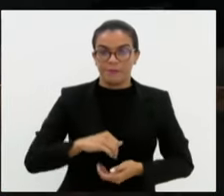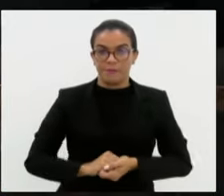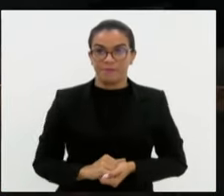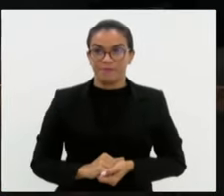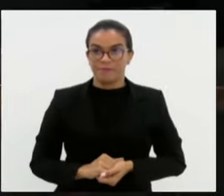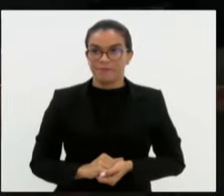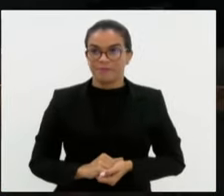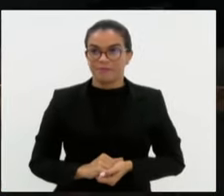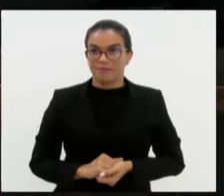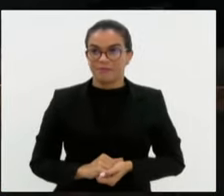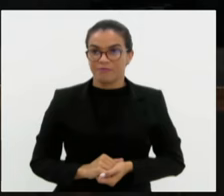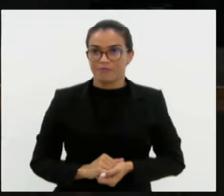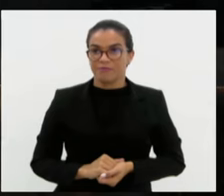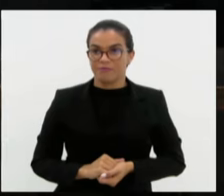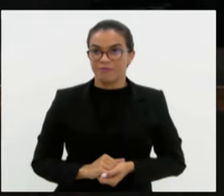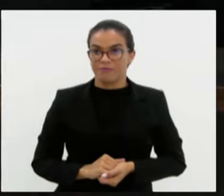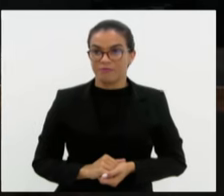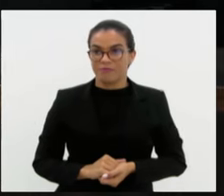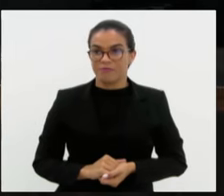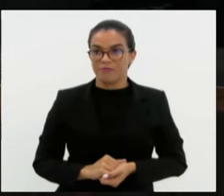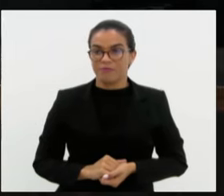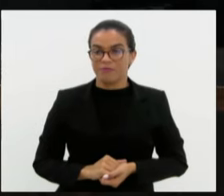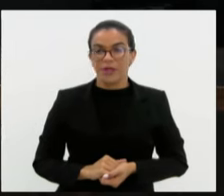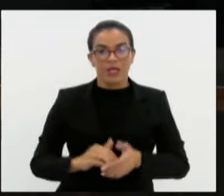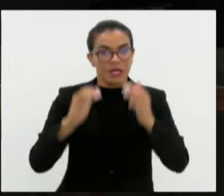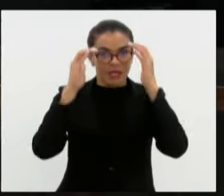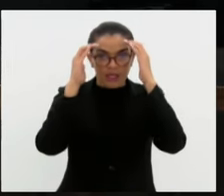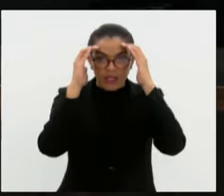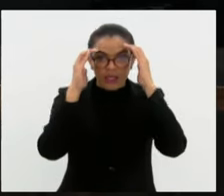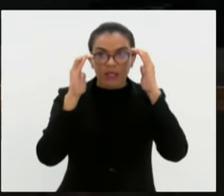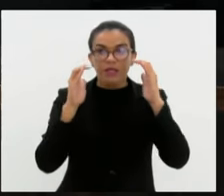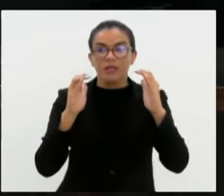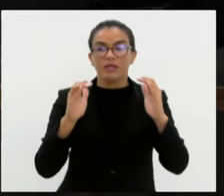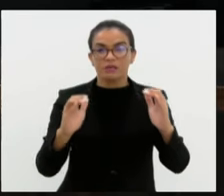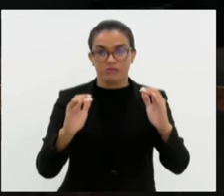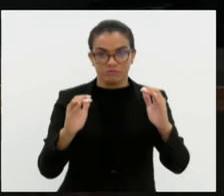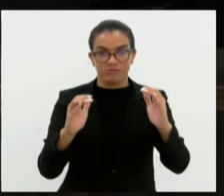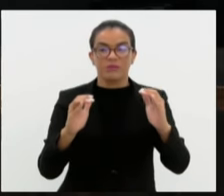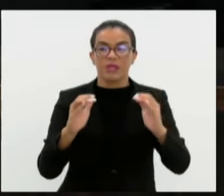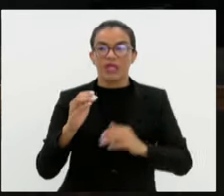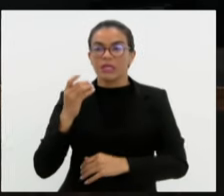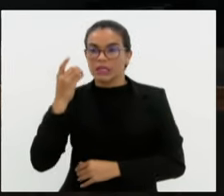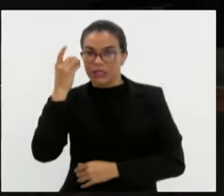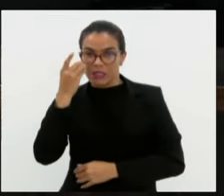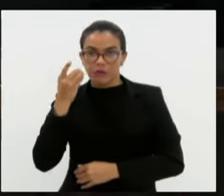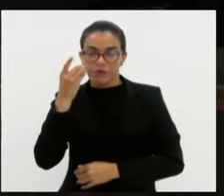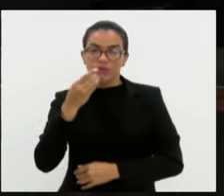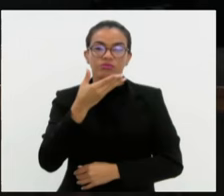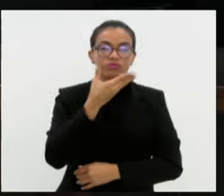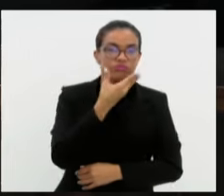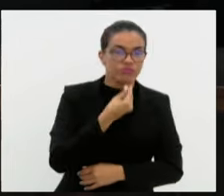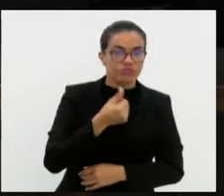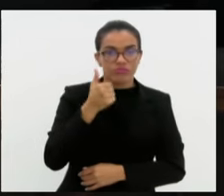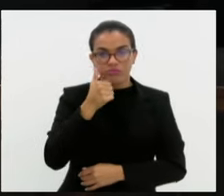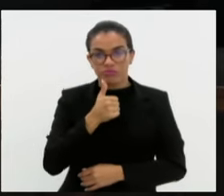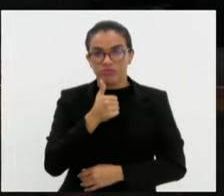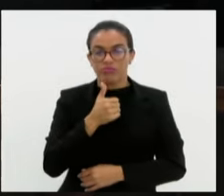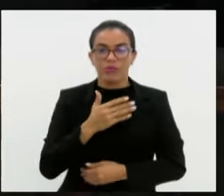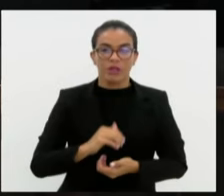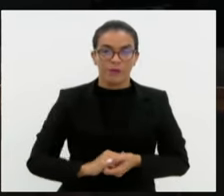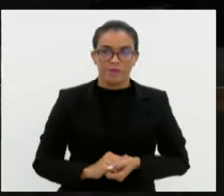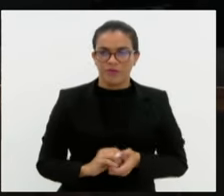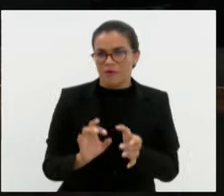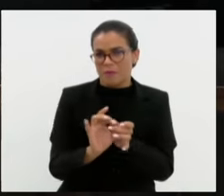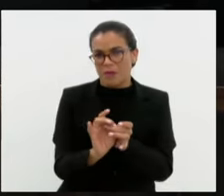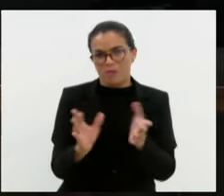queria conclamar respeitosamente aqui a cada colega deputado e deputada, para a gente deixar o final, a gente vai permitir todo mundo